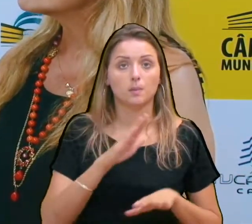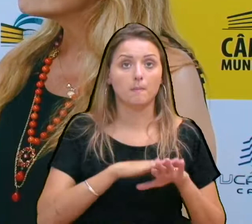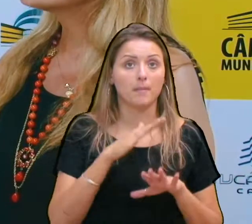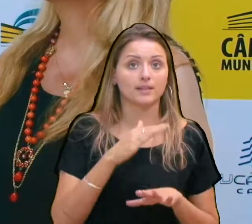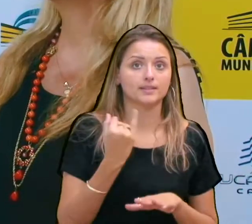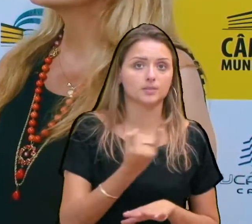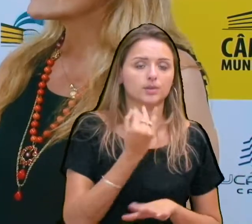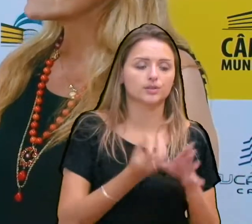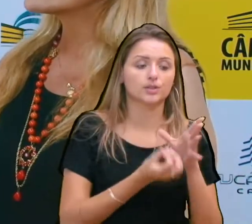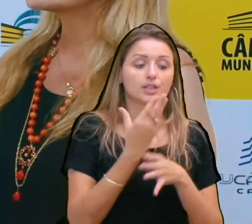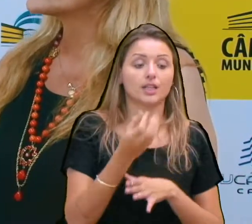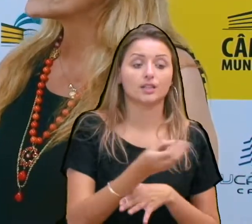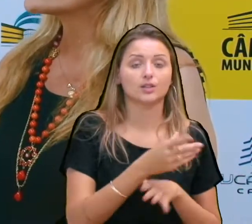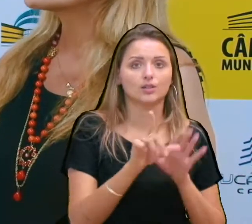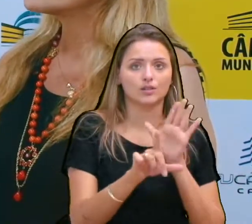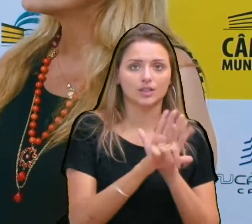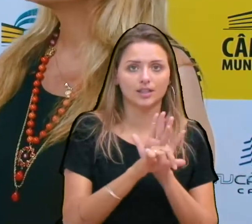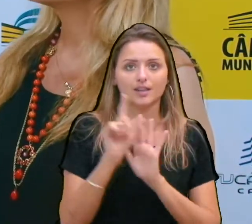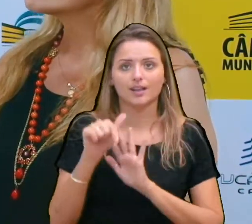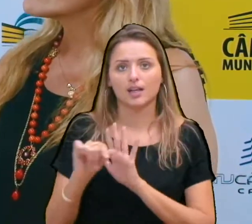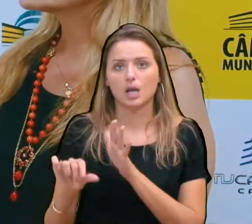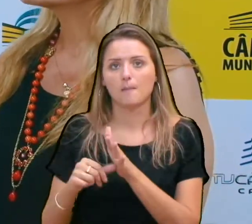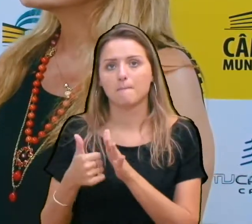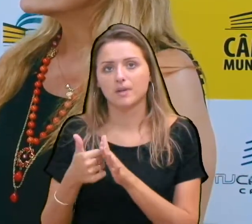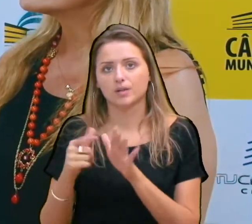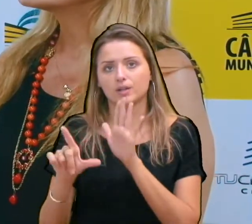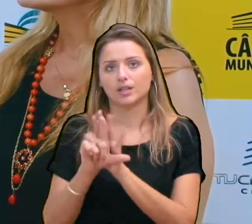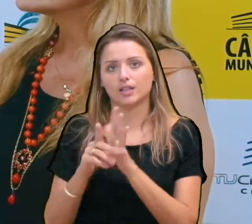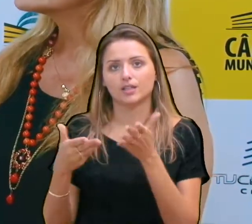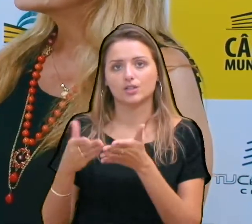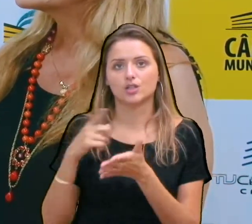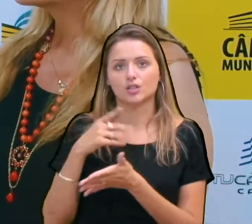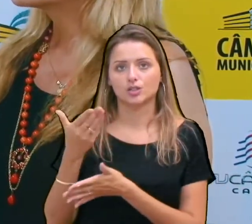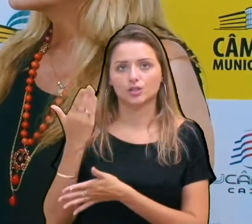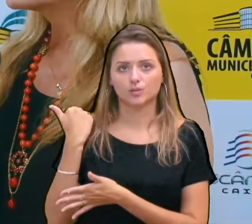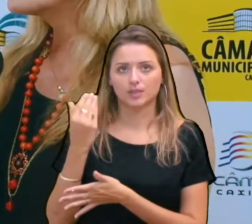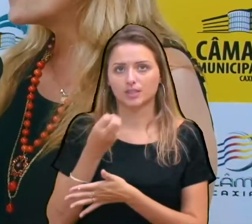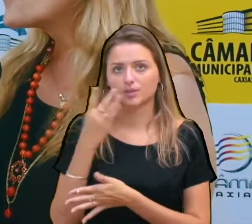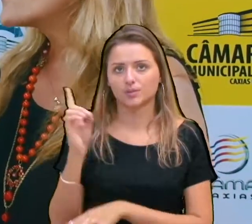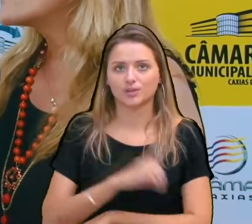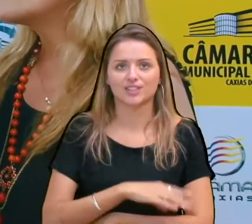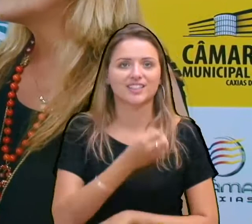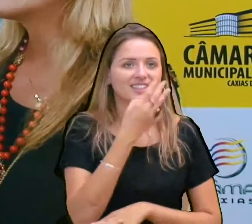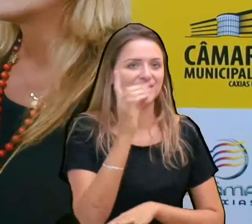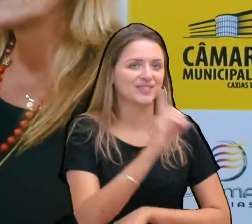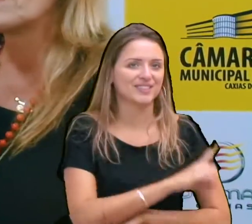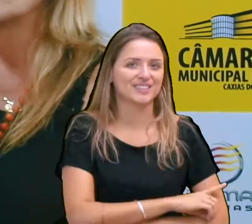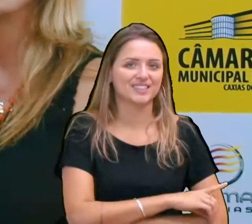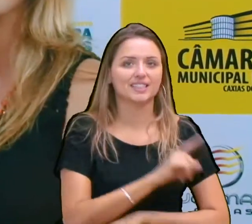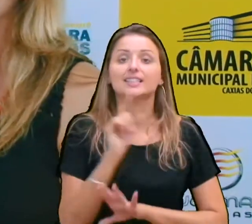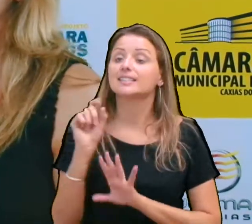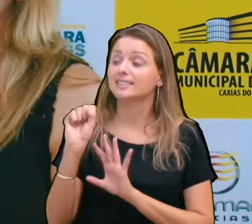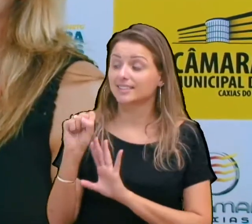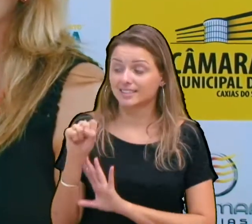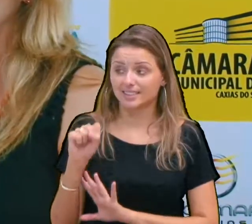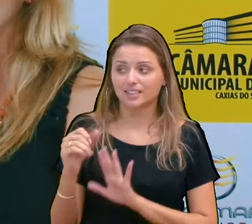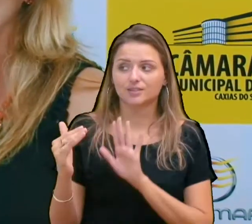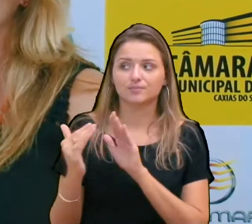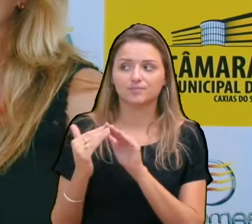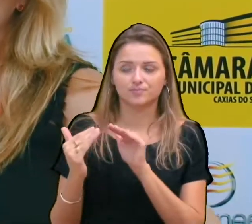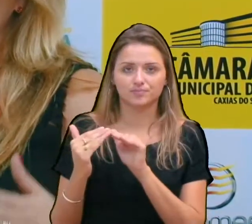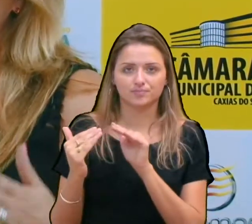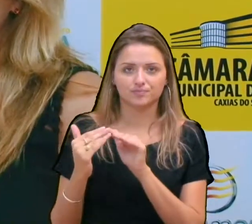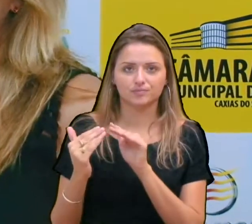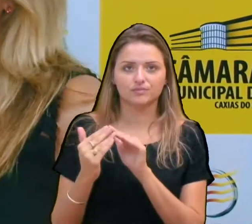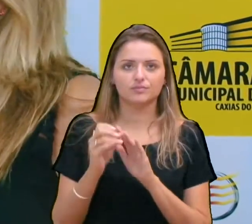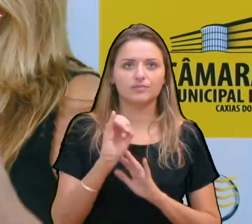novas leis é aprimorar as que já existem. É isso mesmo, vereadora? Bom dia. Bom dia. Exatamente isso. Eu vejo que